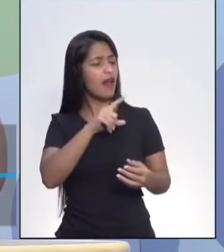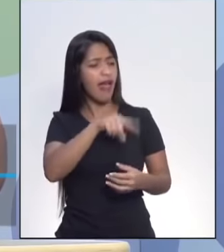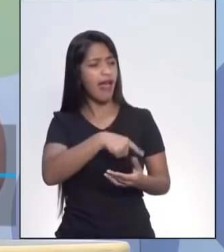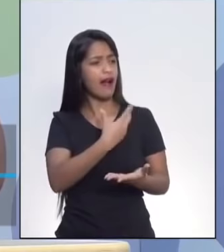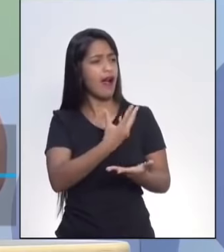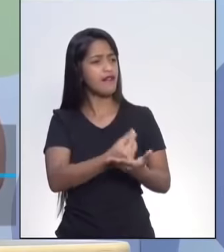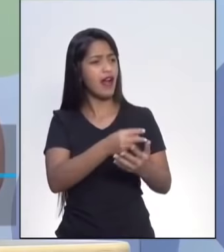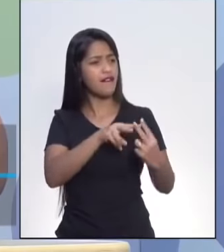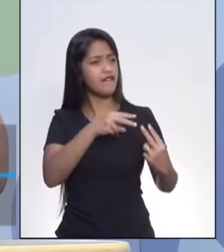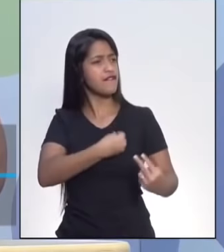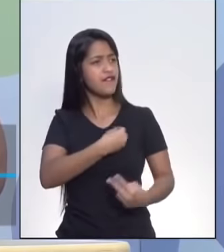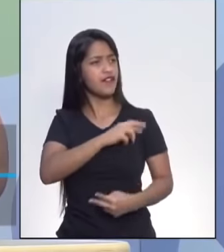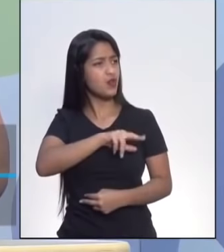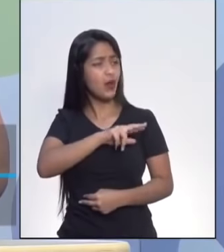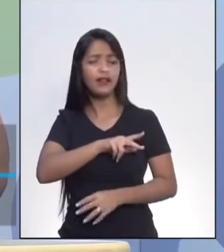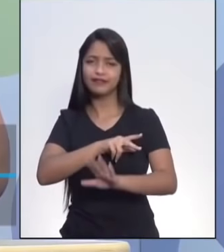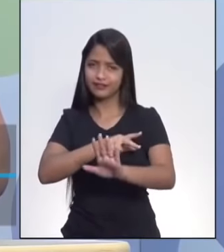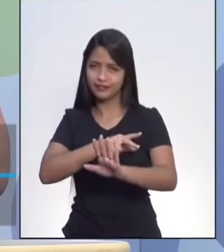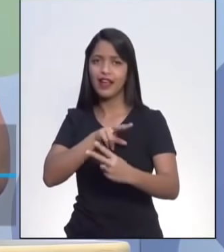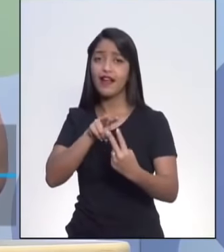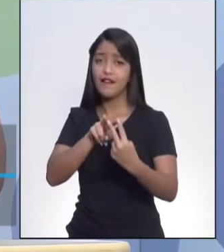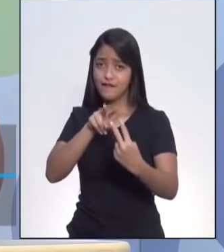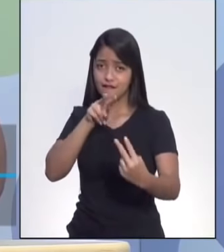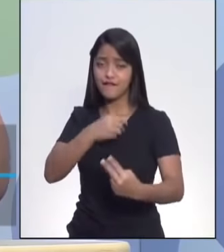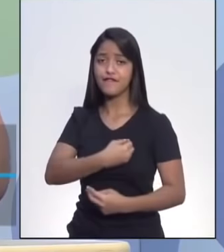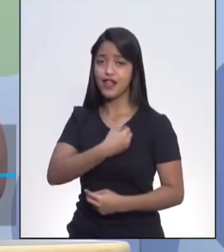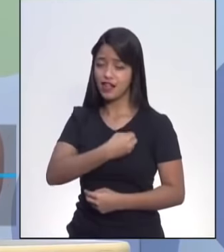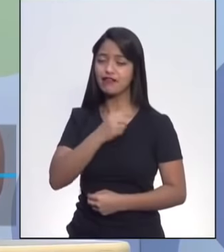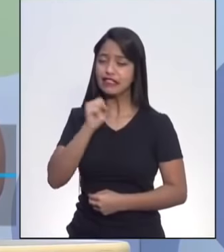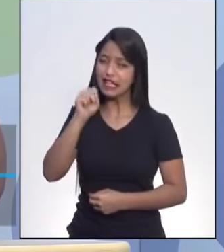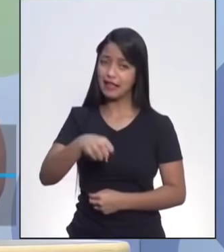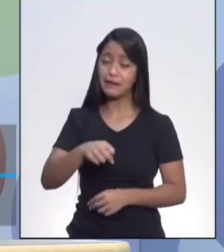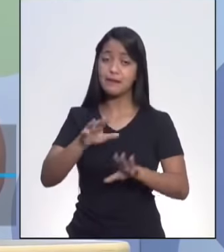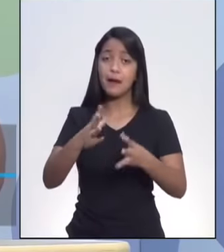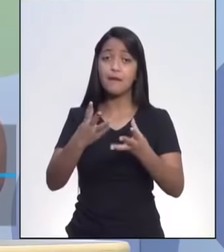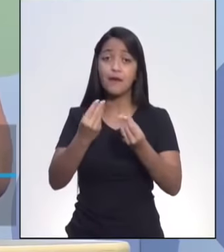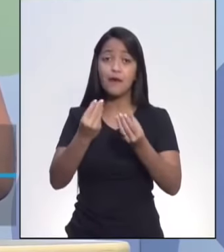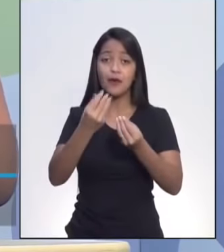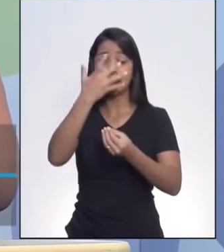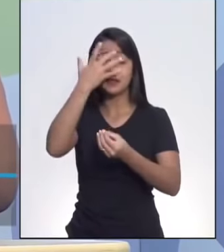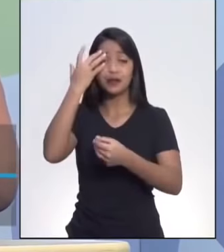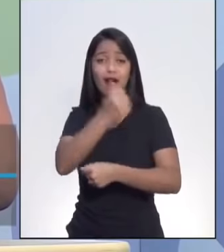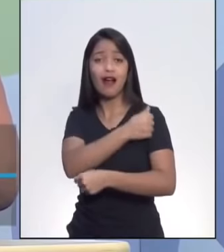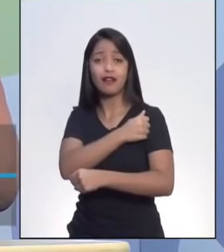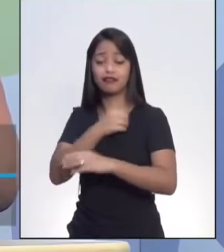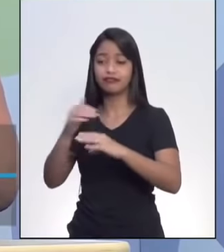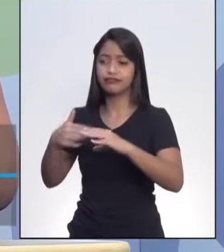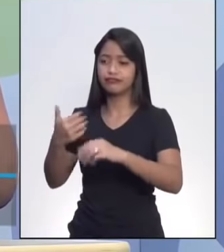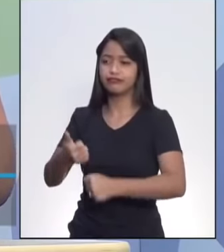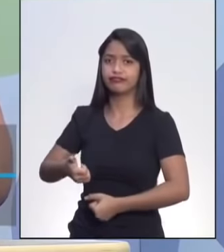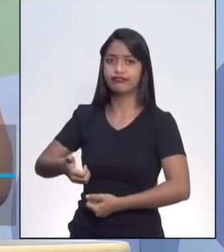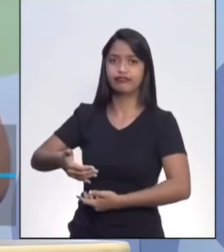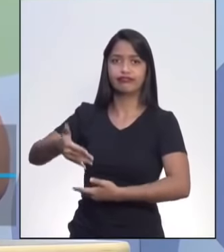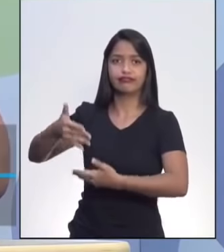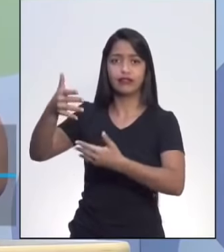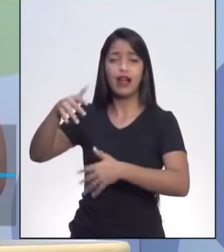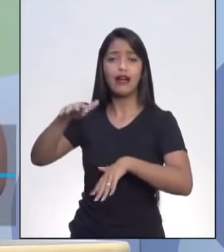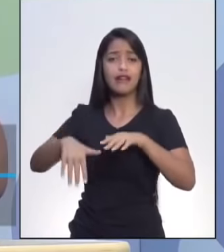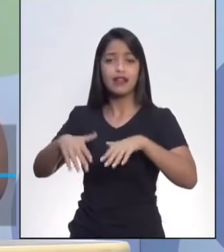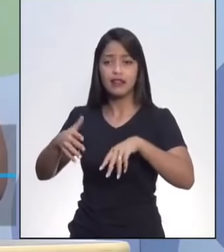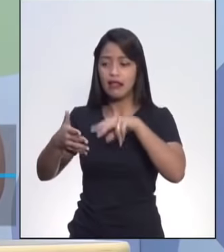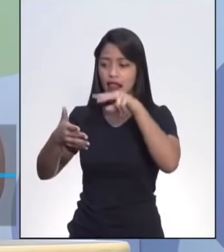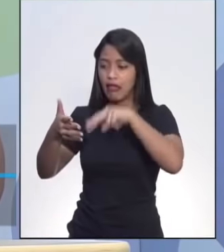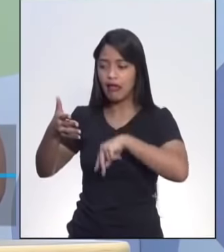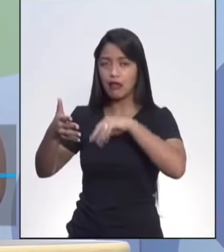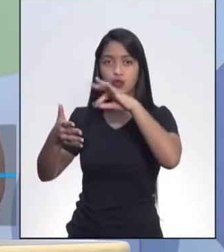alunos. Então, às vezes, a gente acaba perdendo alguma resposta. É o que eu sempre falo para vocês. Então, perdão, mas nem